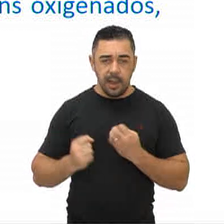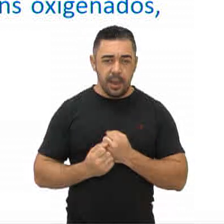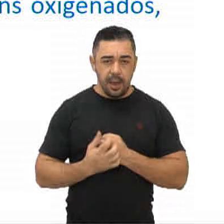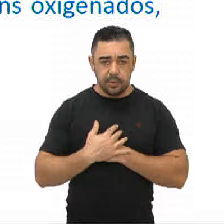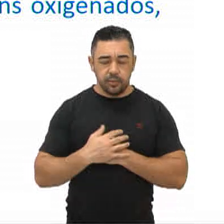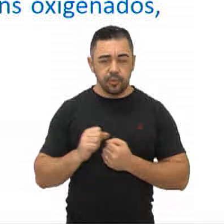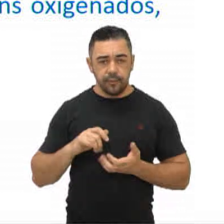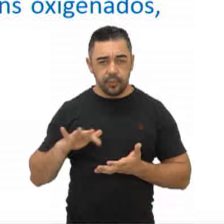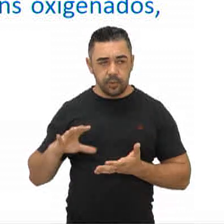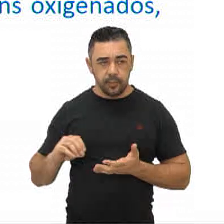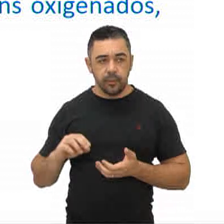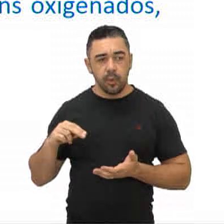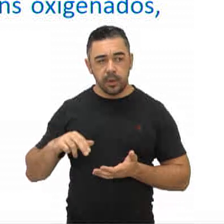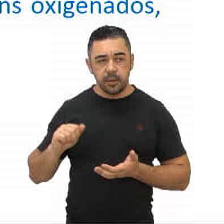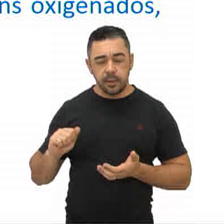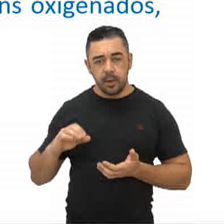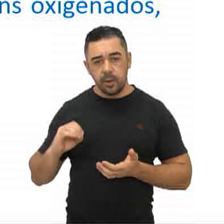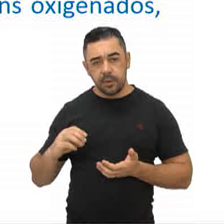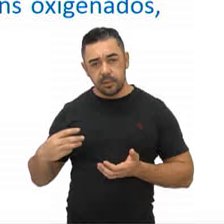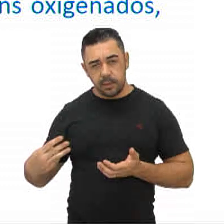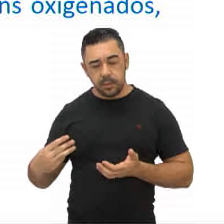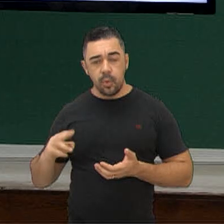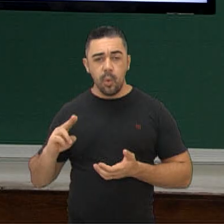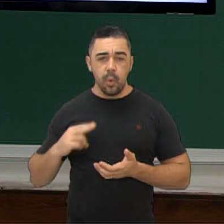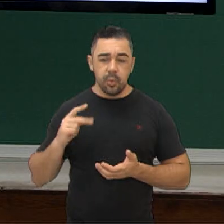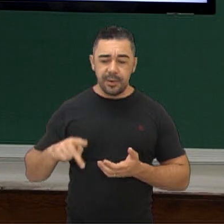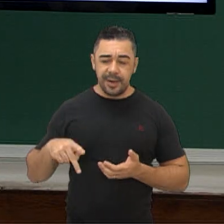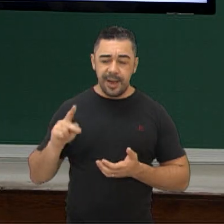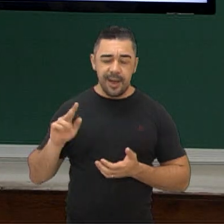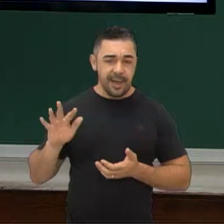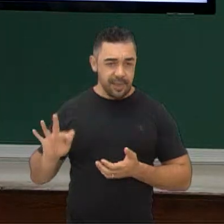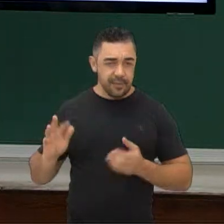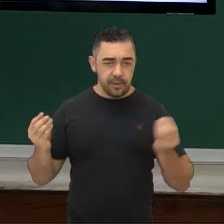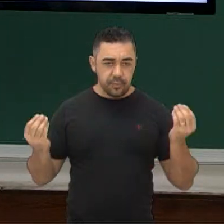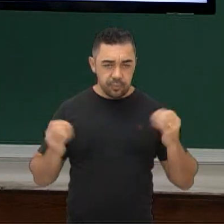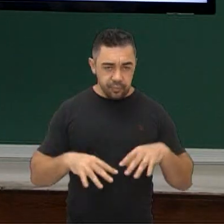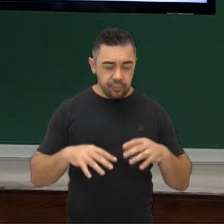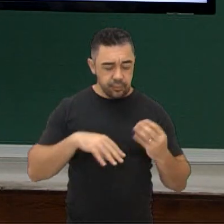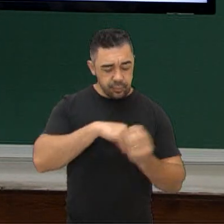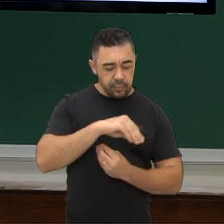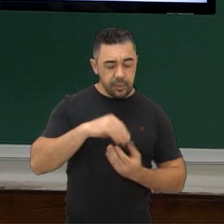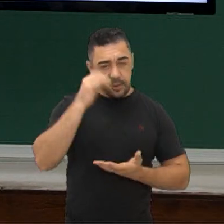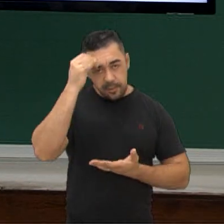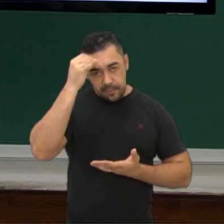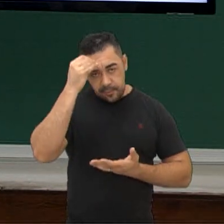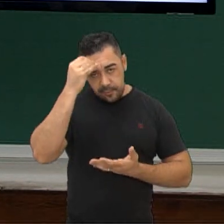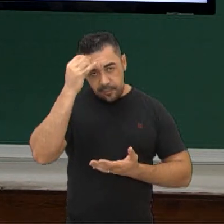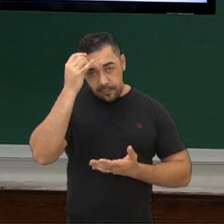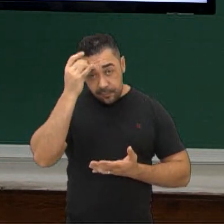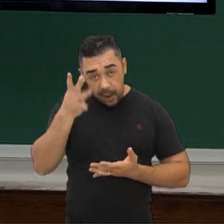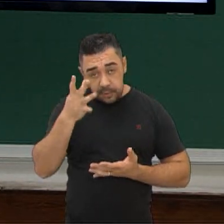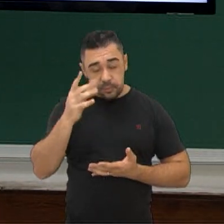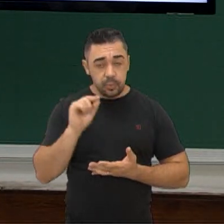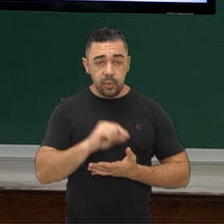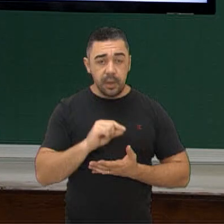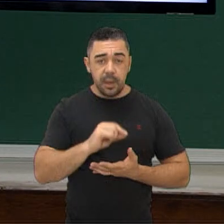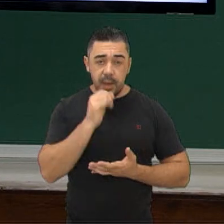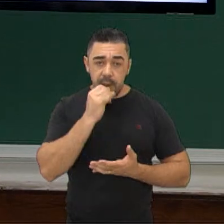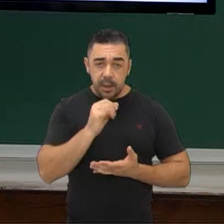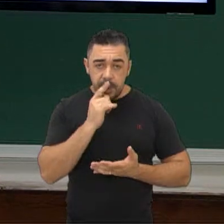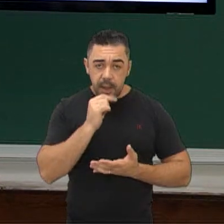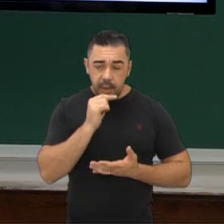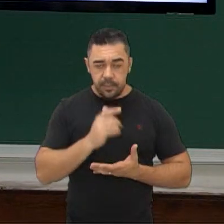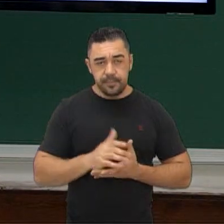ou NaNO3, ou UKF, seriam substâncias que vão facilitar a eletrólise da água,